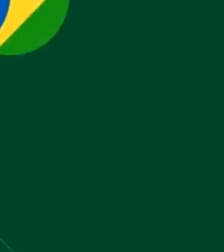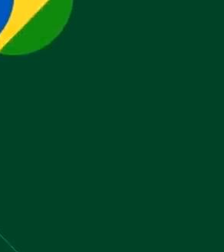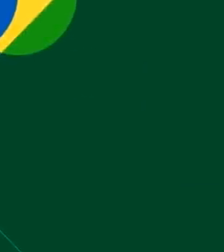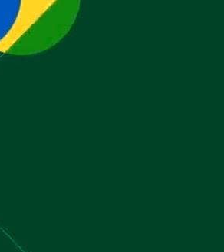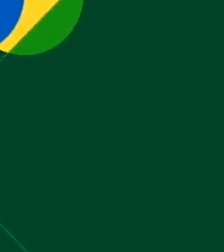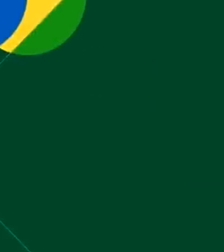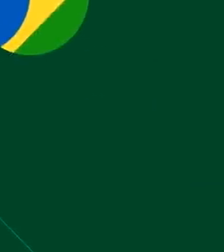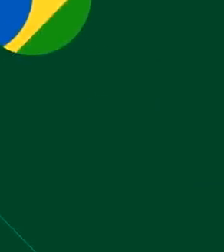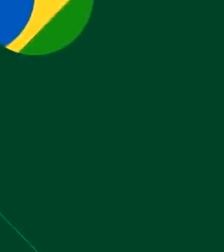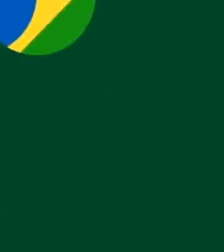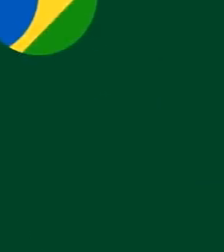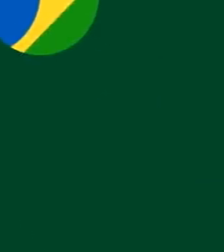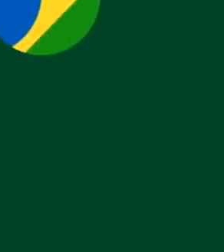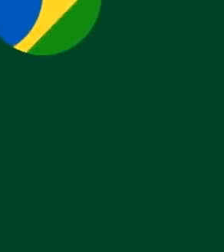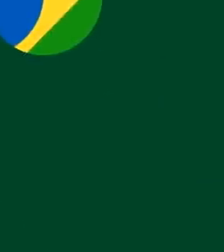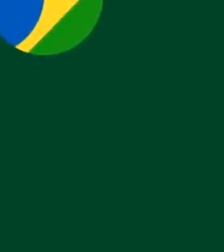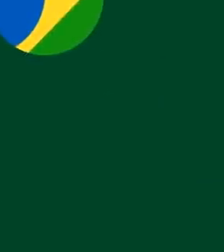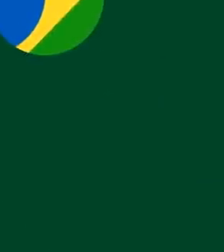Momento Saúde